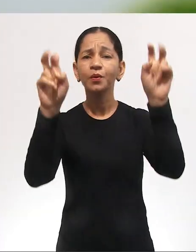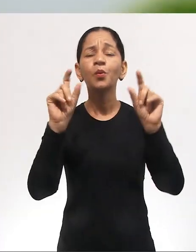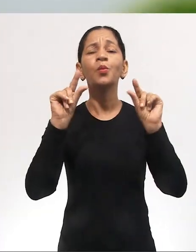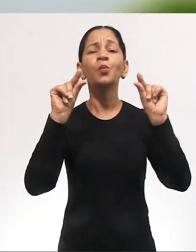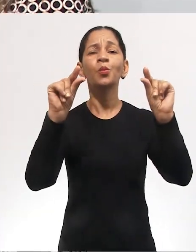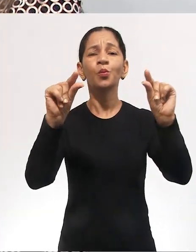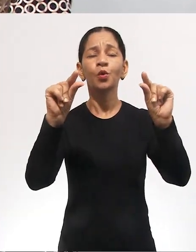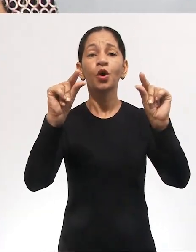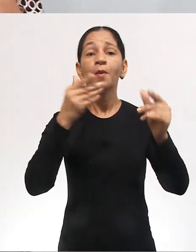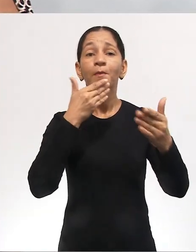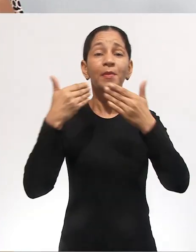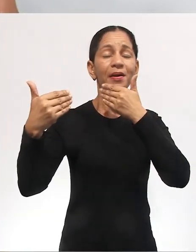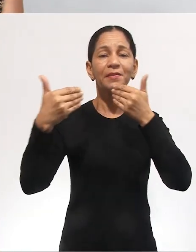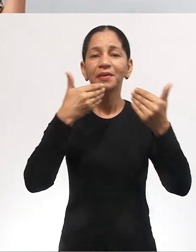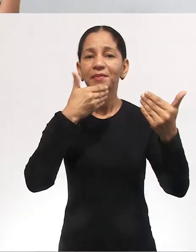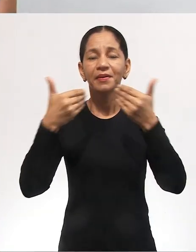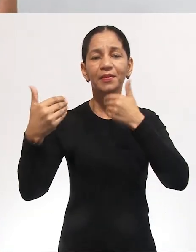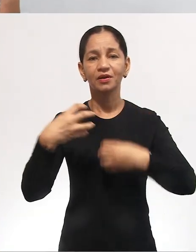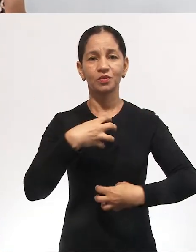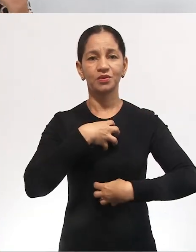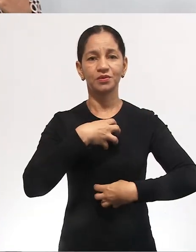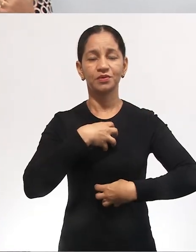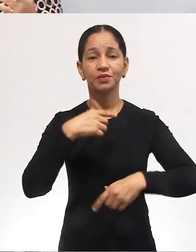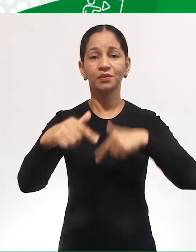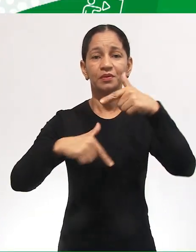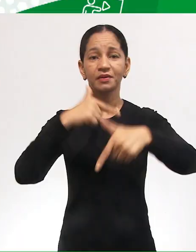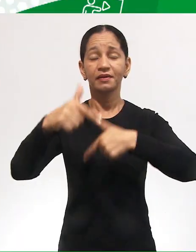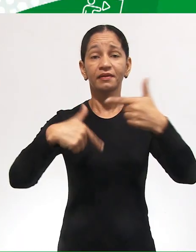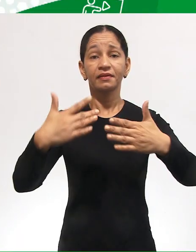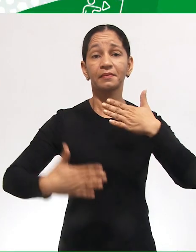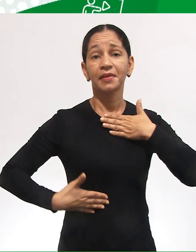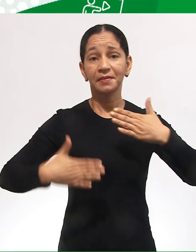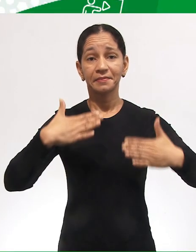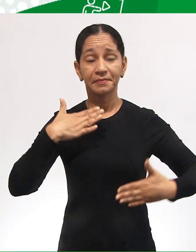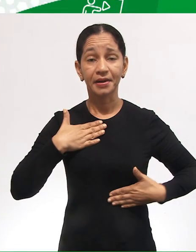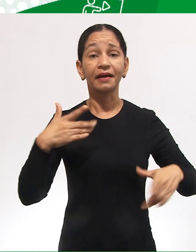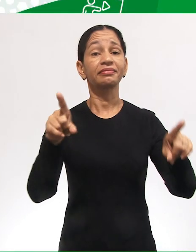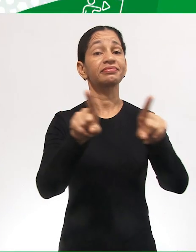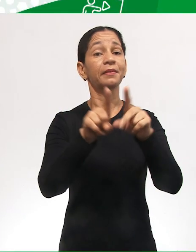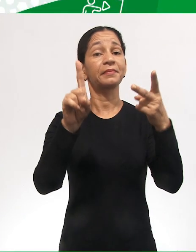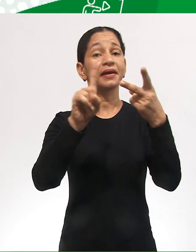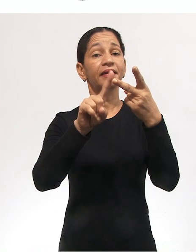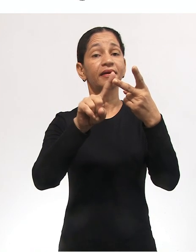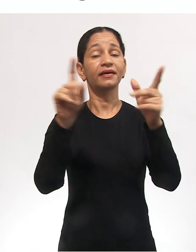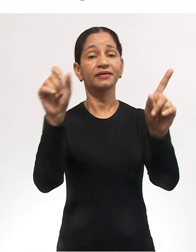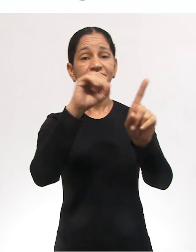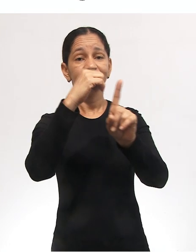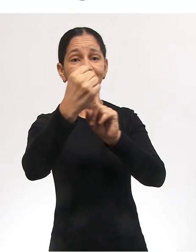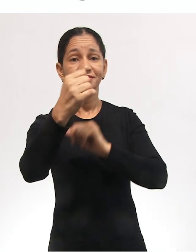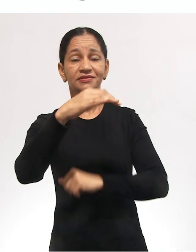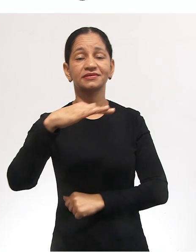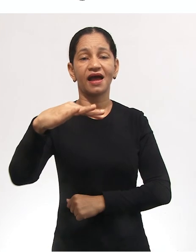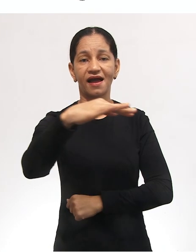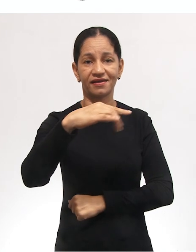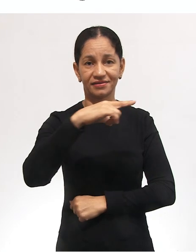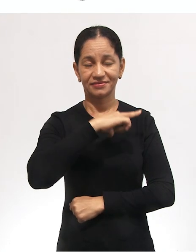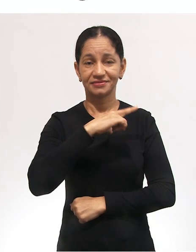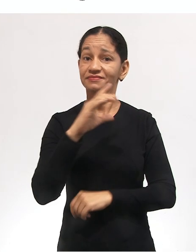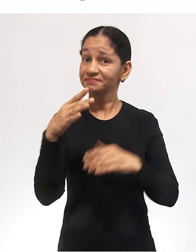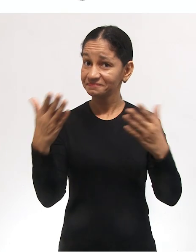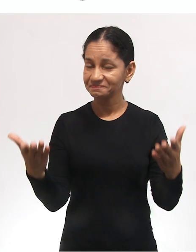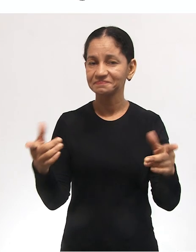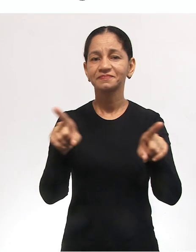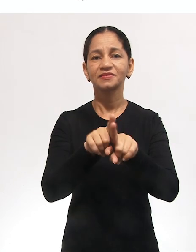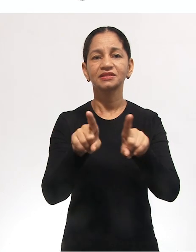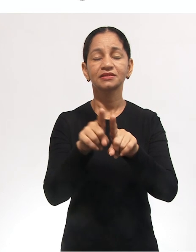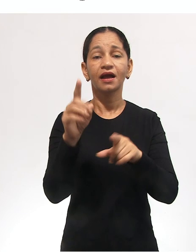sobre melhoria das condições físicas e sociais no trabalho, tá bom? Então nossa aula